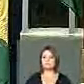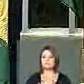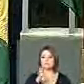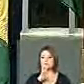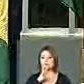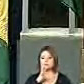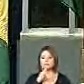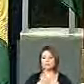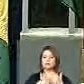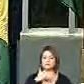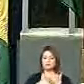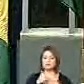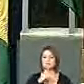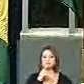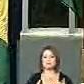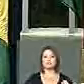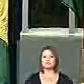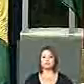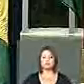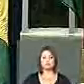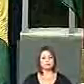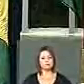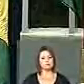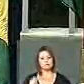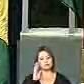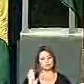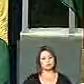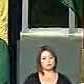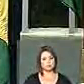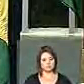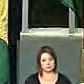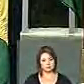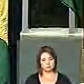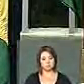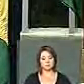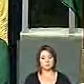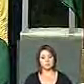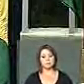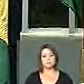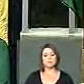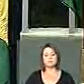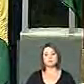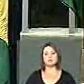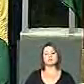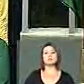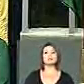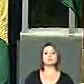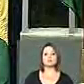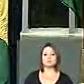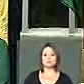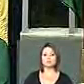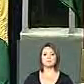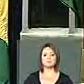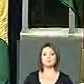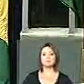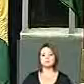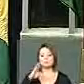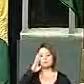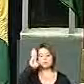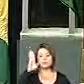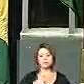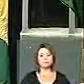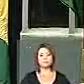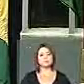conhecimento que estará a serviço da pátria e da nação brasileira, pois essa juventude, ela é a principal